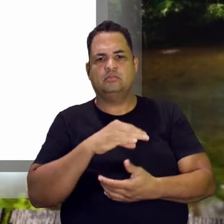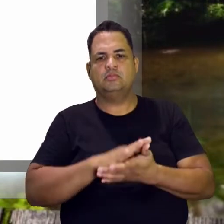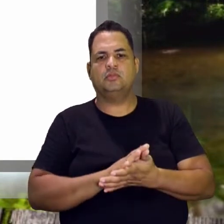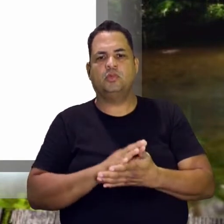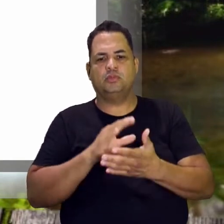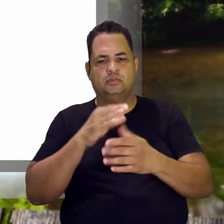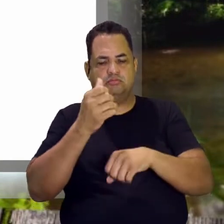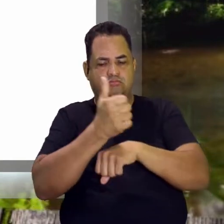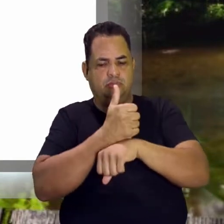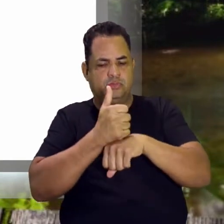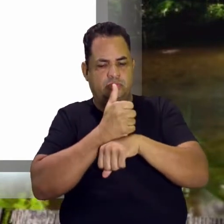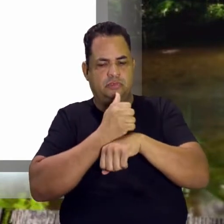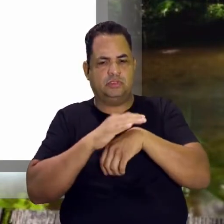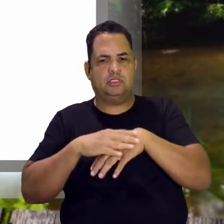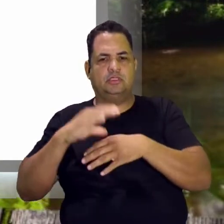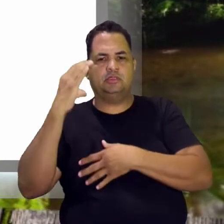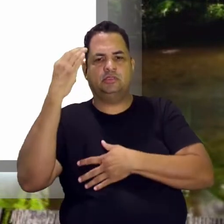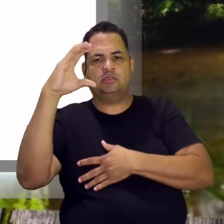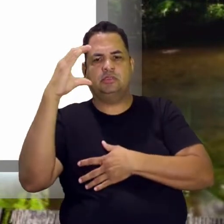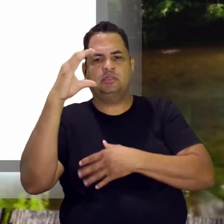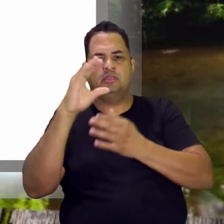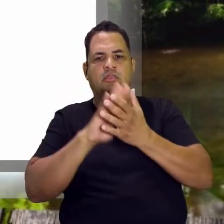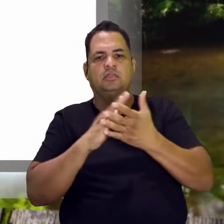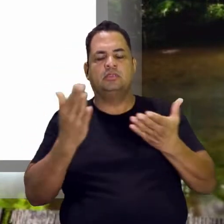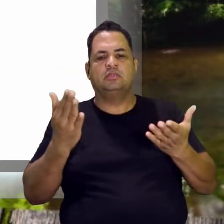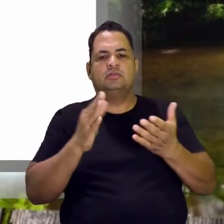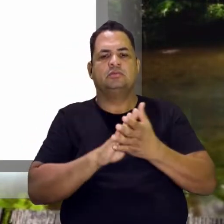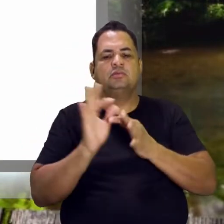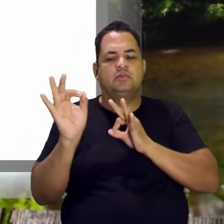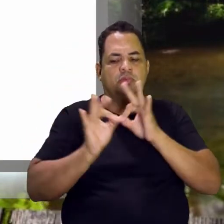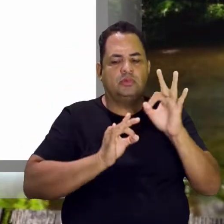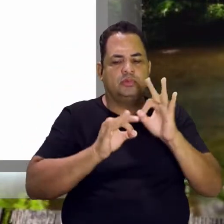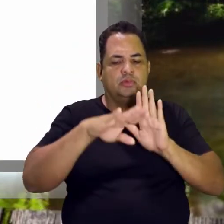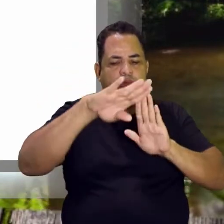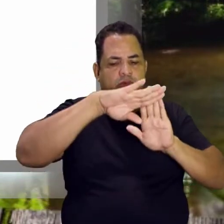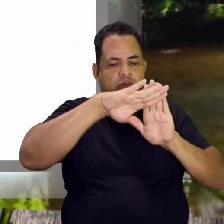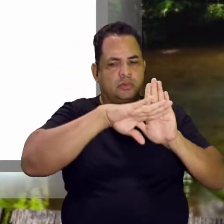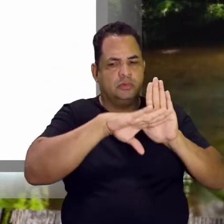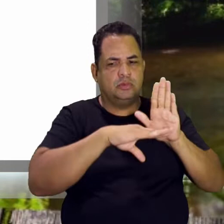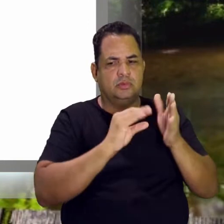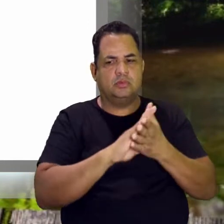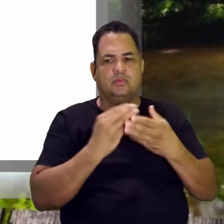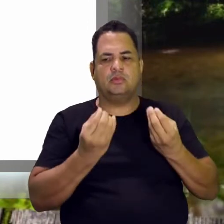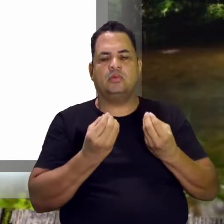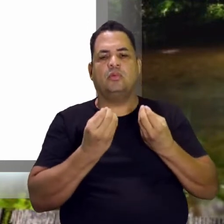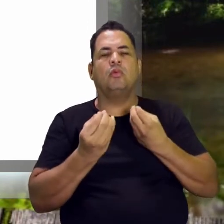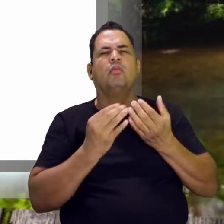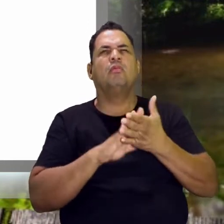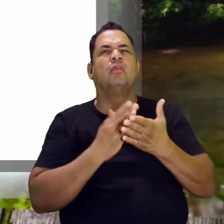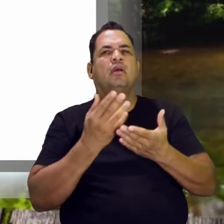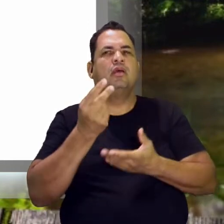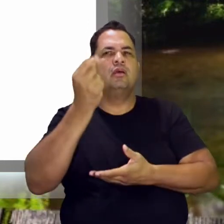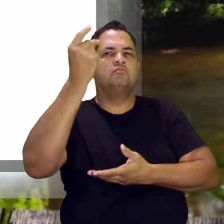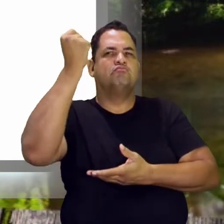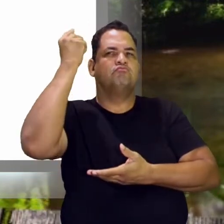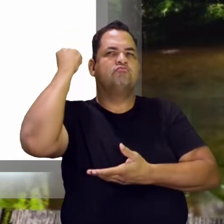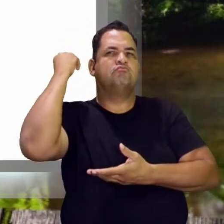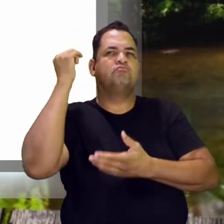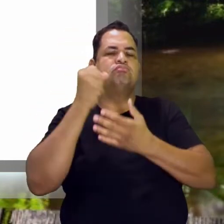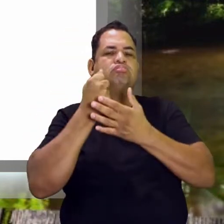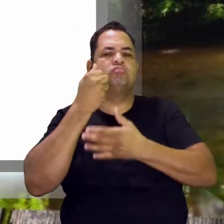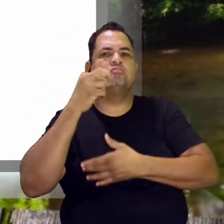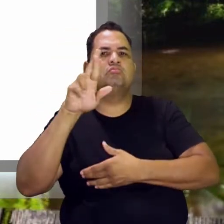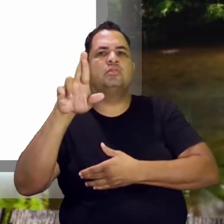Haldane? Lembram, né? Eles que construíram e descreveram como era a nossa atmosfera primitiva, onde